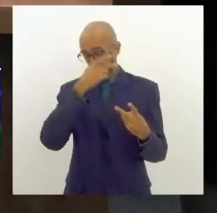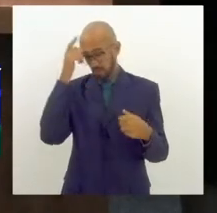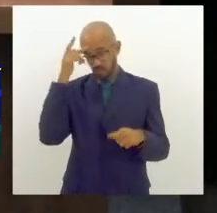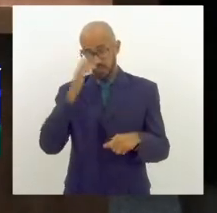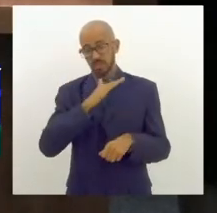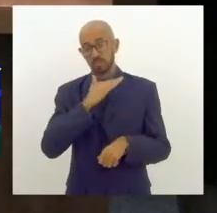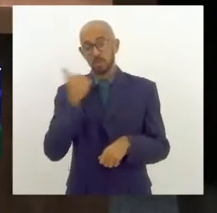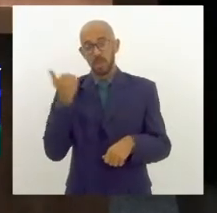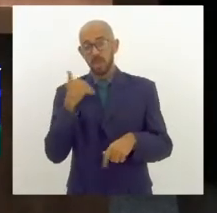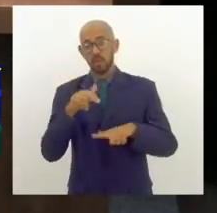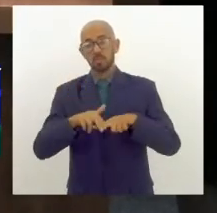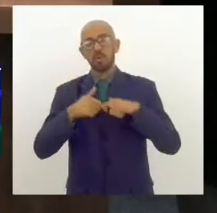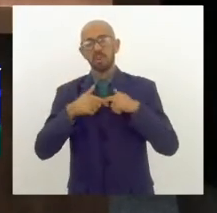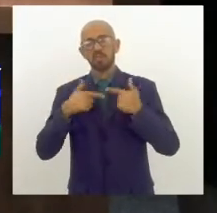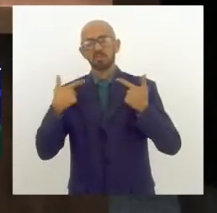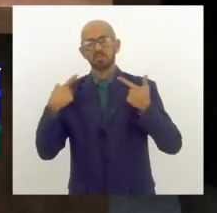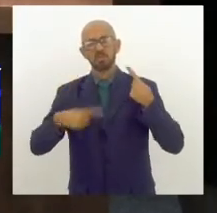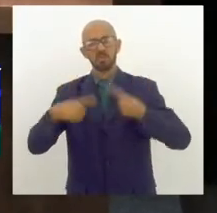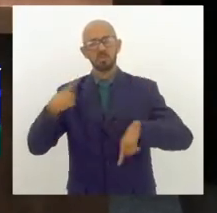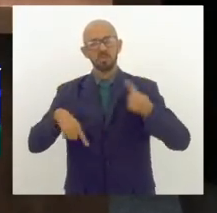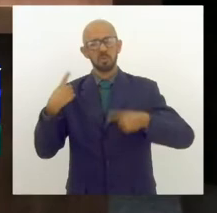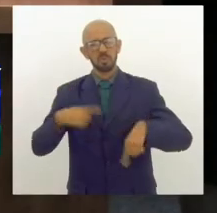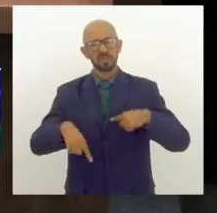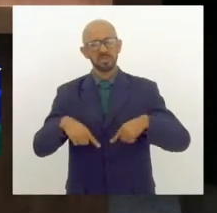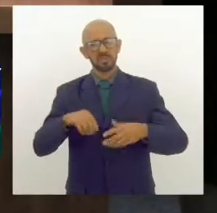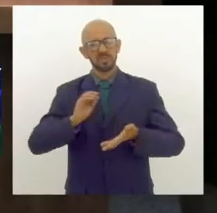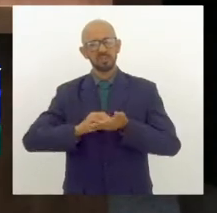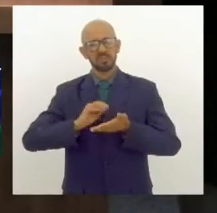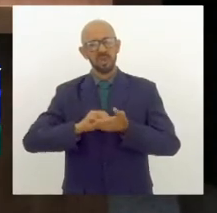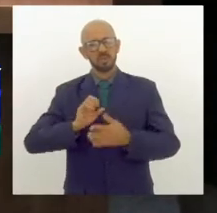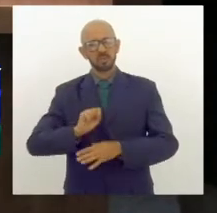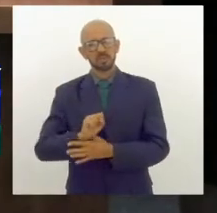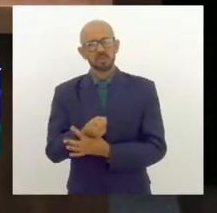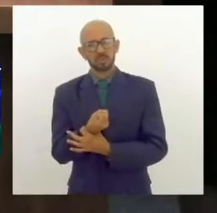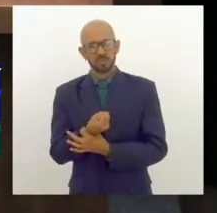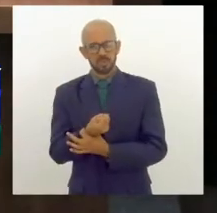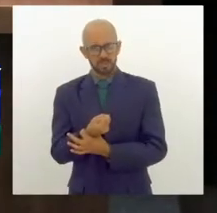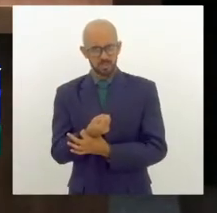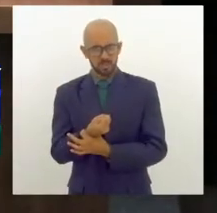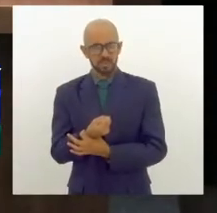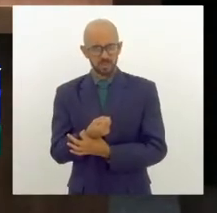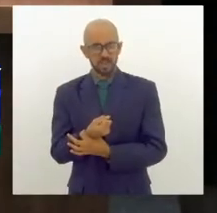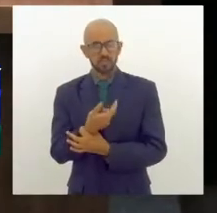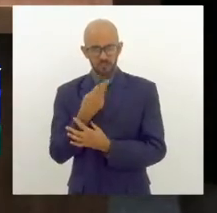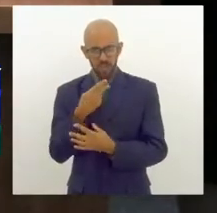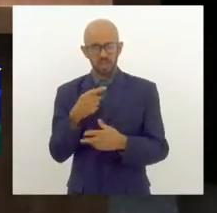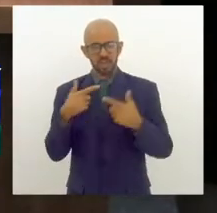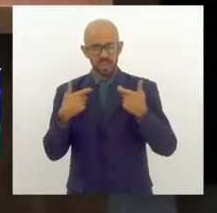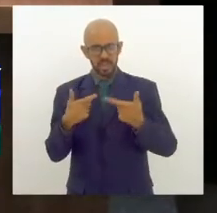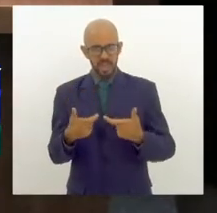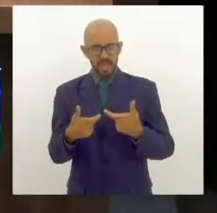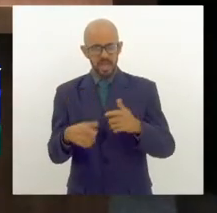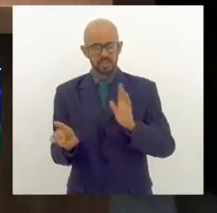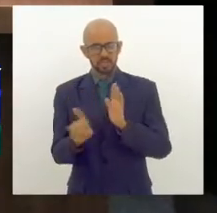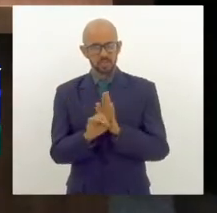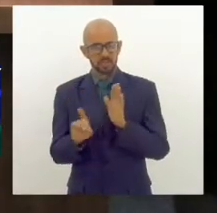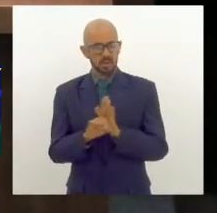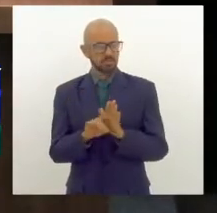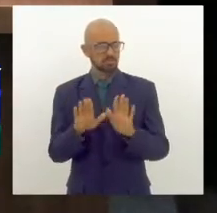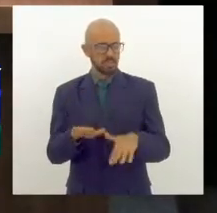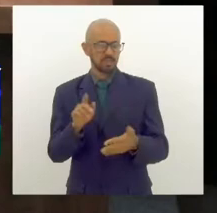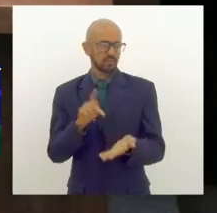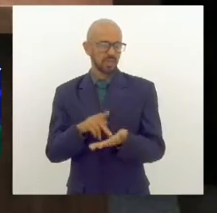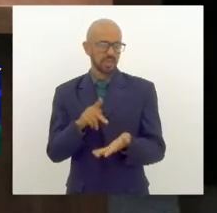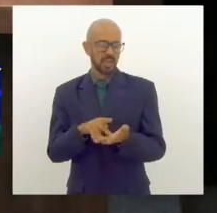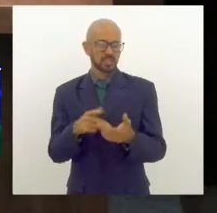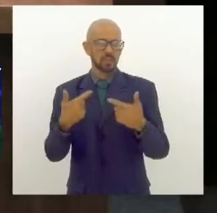de uma política de insegurança pública, que leva o codinome de guerra às drogas, que, na verdade, é guerra contra os